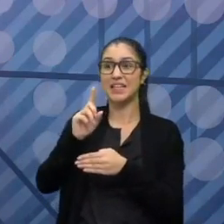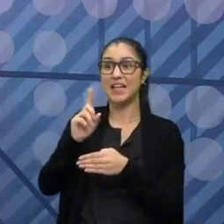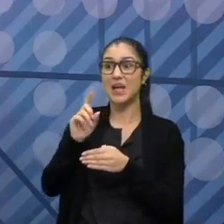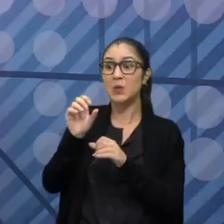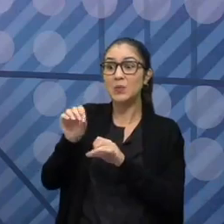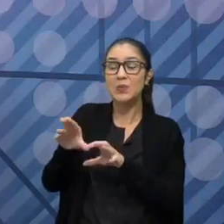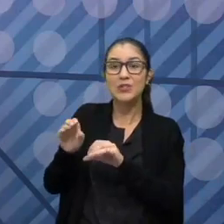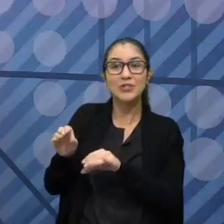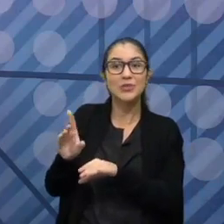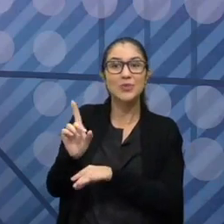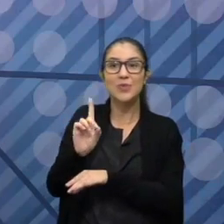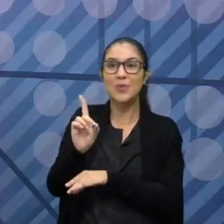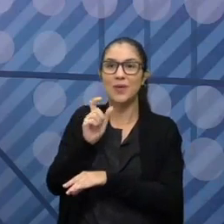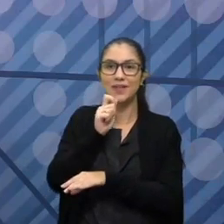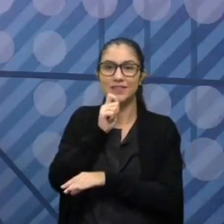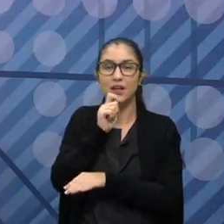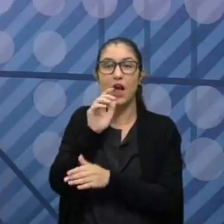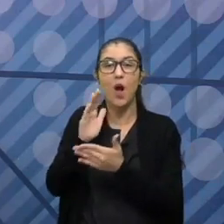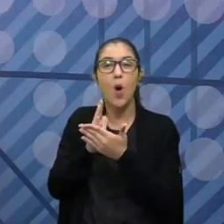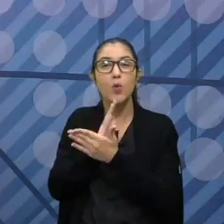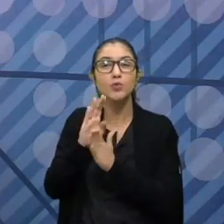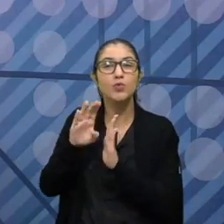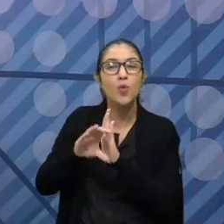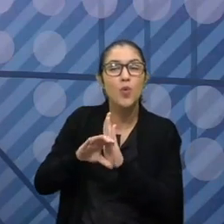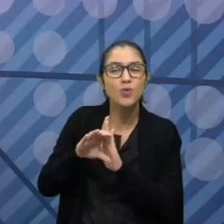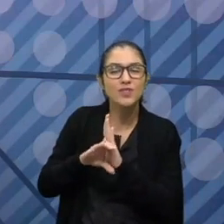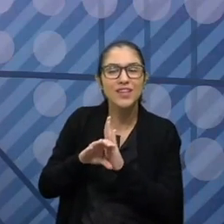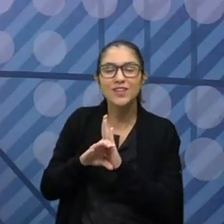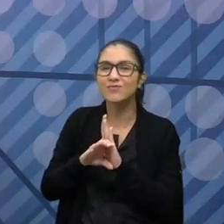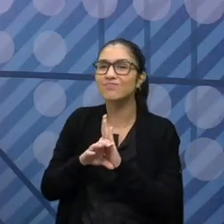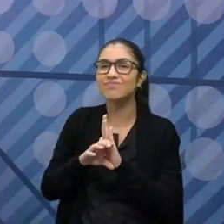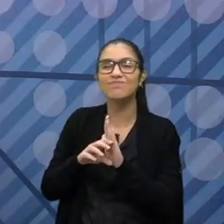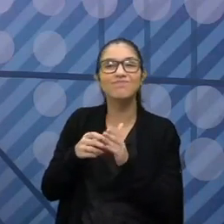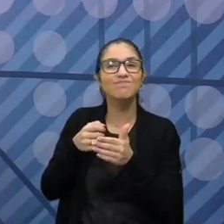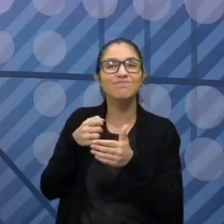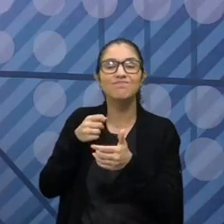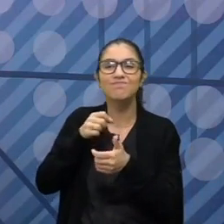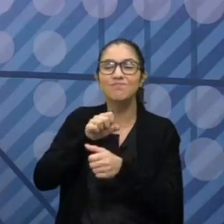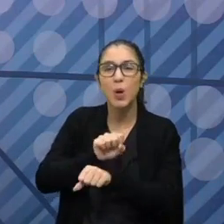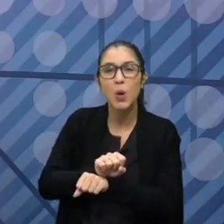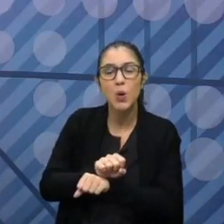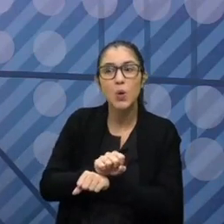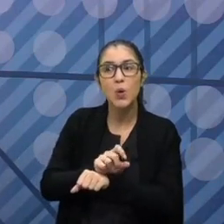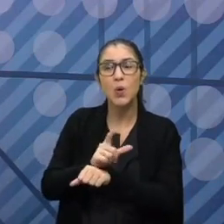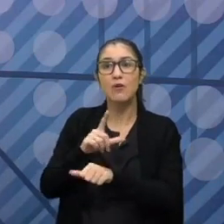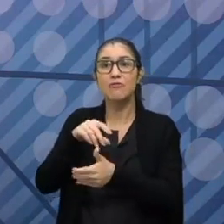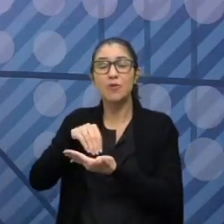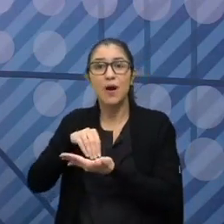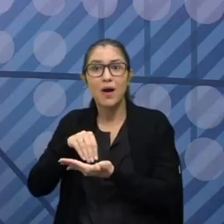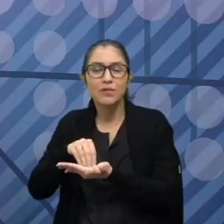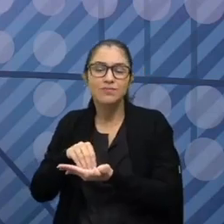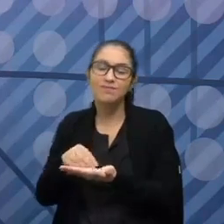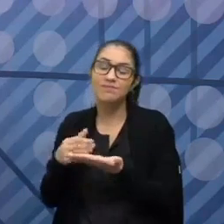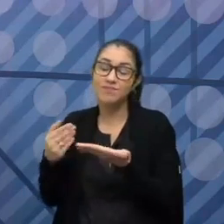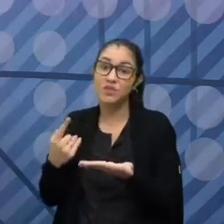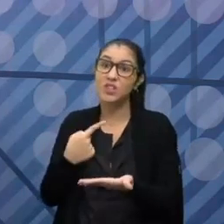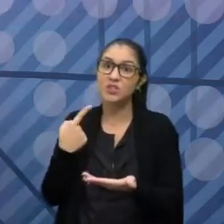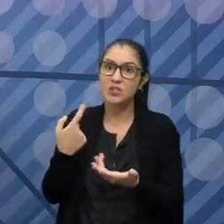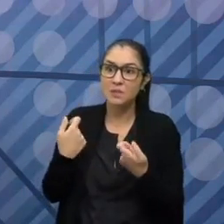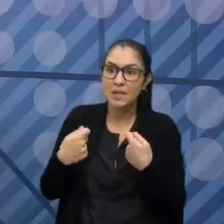direito lá atrás. É algum conceito que ficou inacabado, que ficou com lacunas. Então, nós